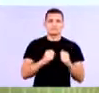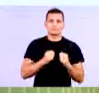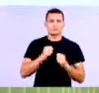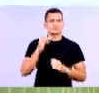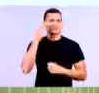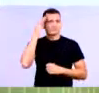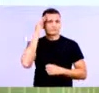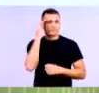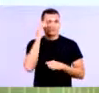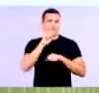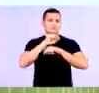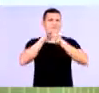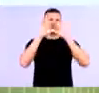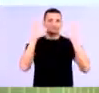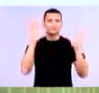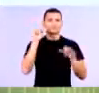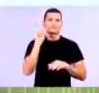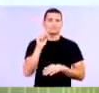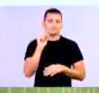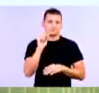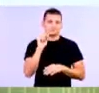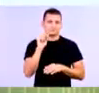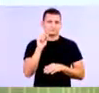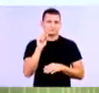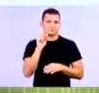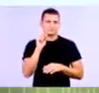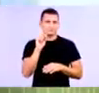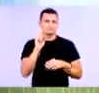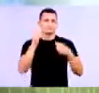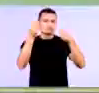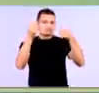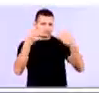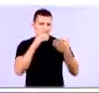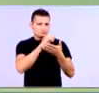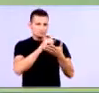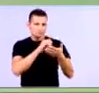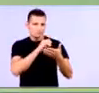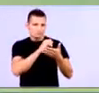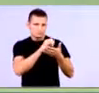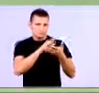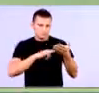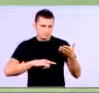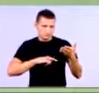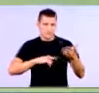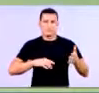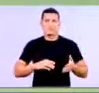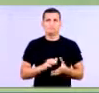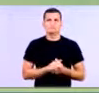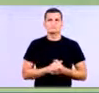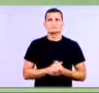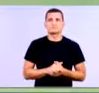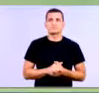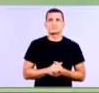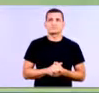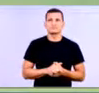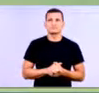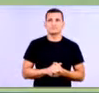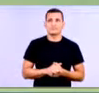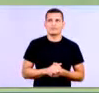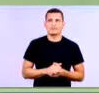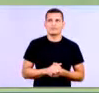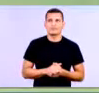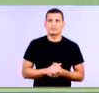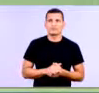compreender claramente o que foi ali definido, ali descrito. Quando se fala assim,